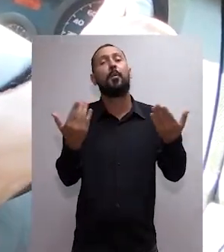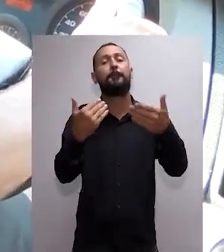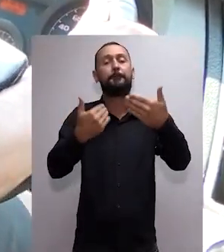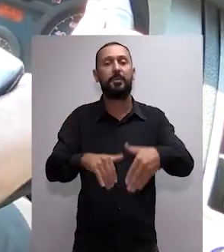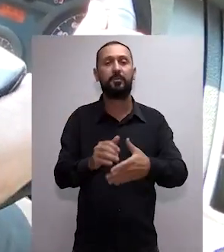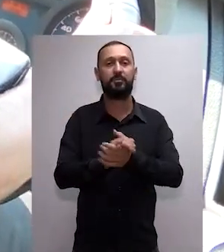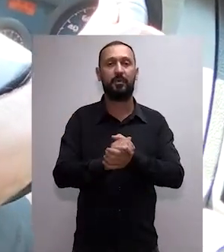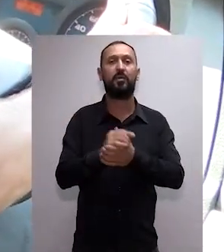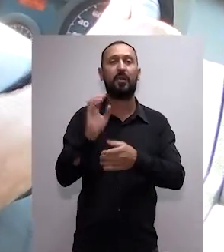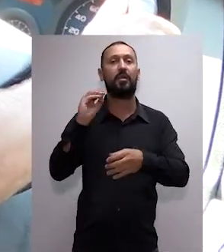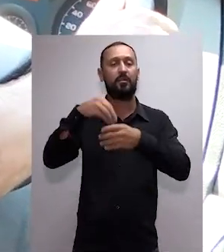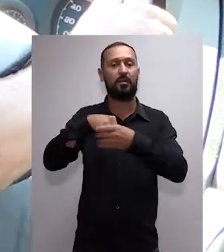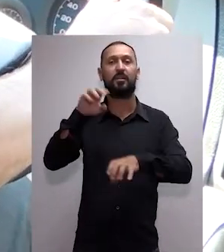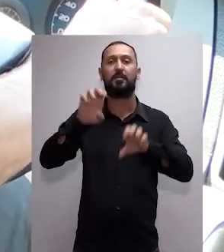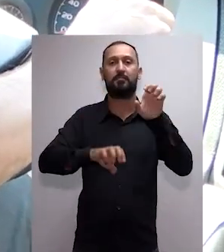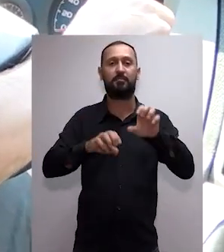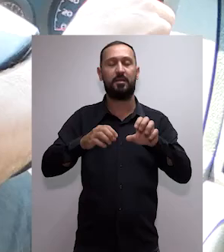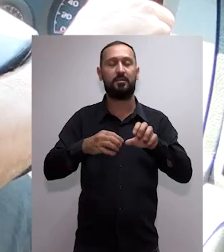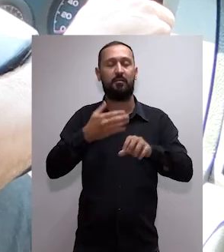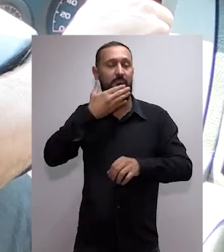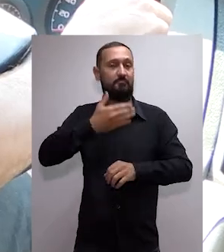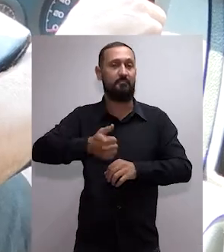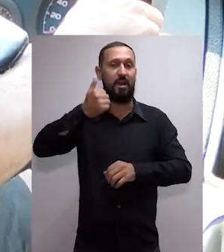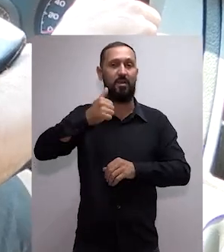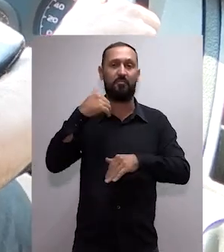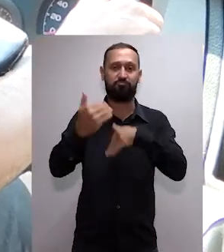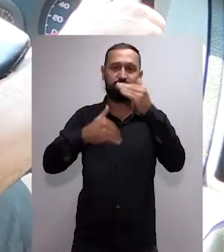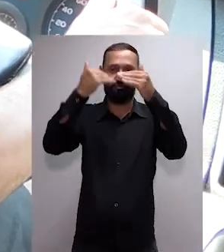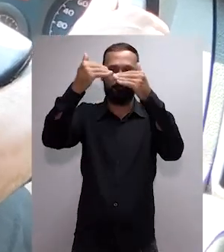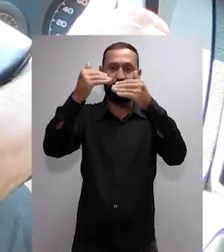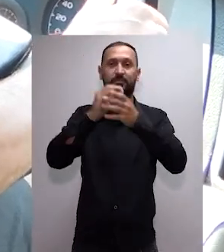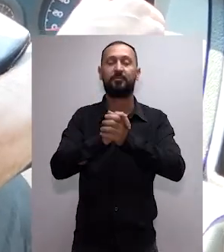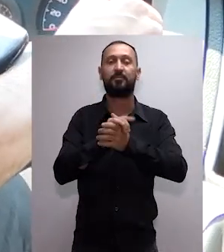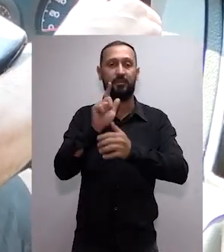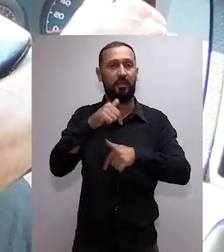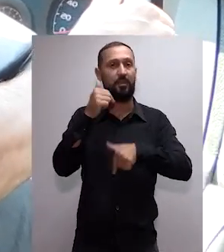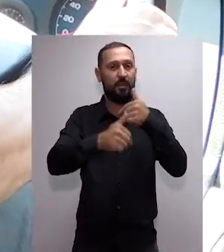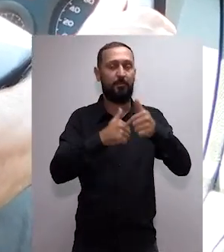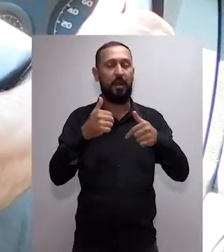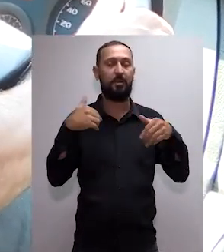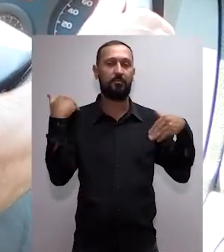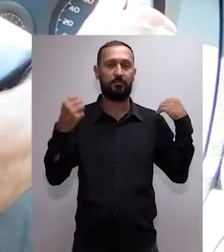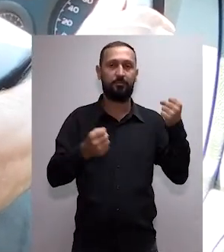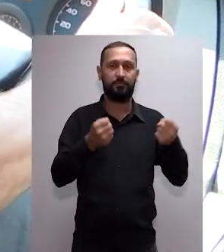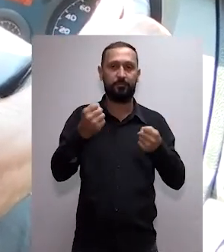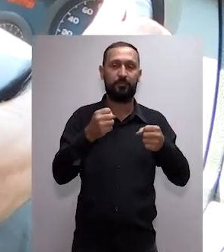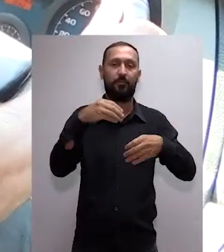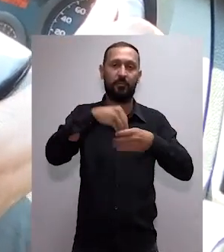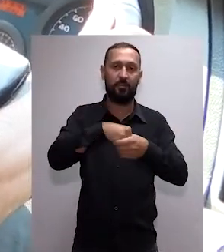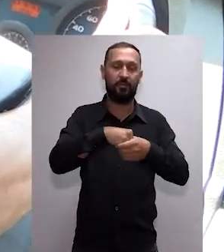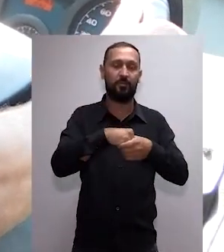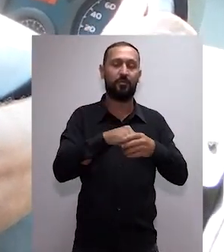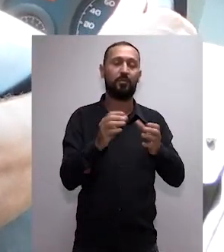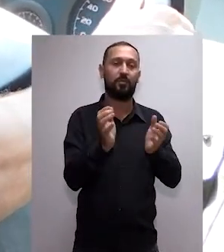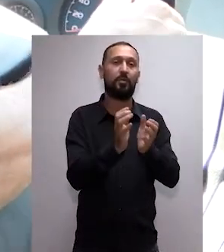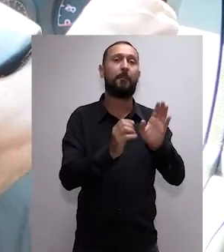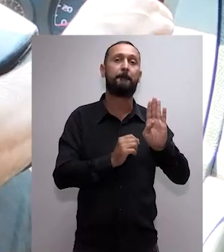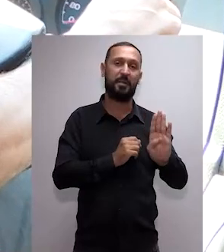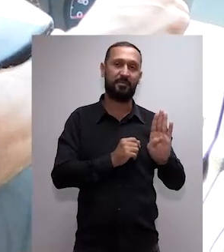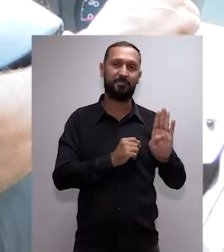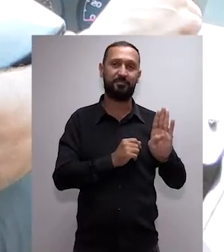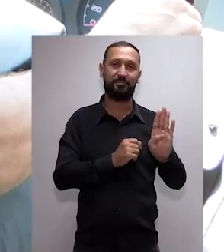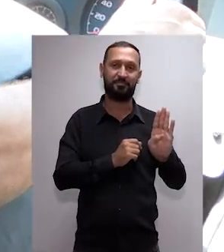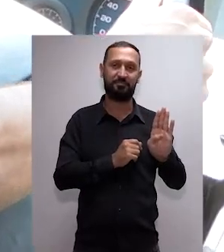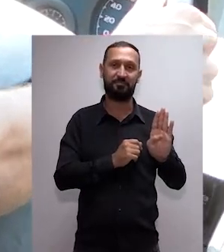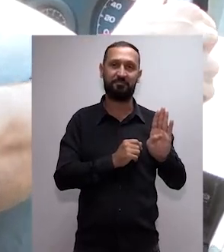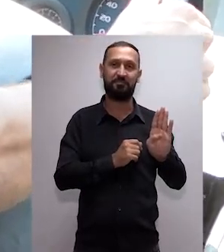Para crescimento na empresa futuramente. Você trabalha como motorista, é isso? Sim, motorista na categoria B. Aí,